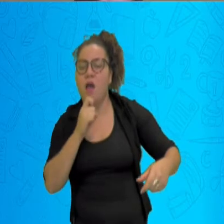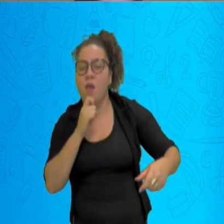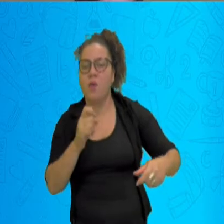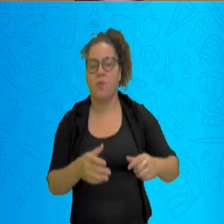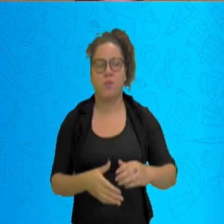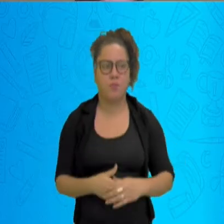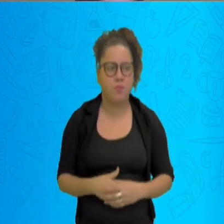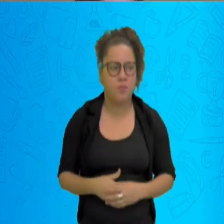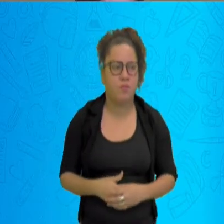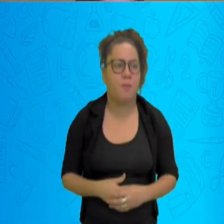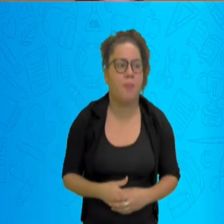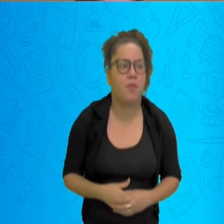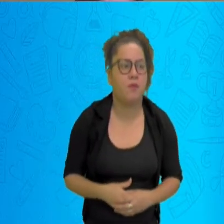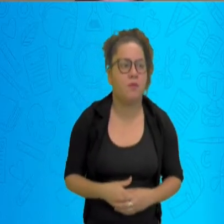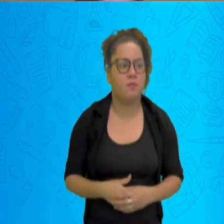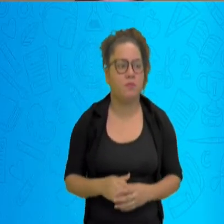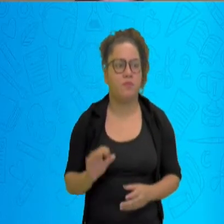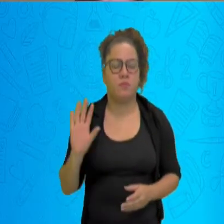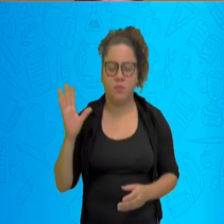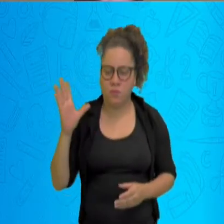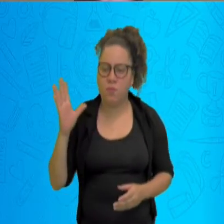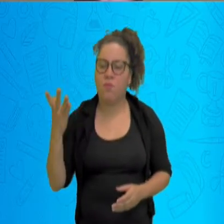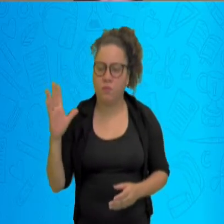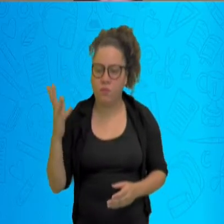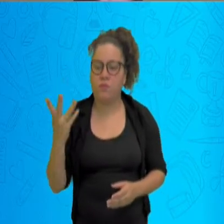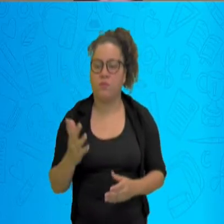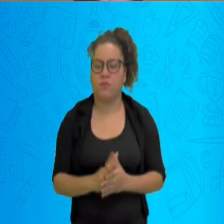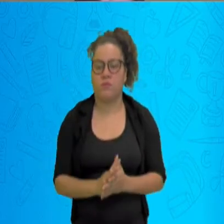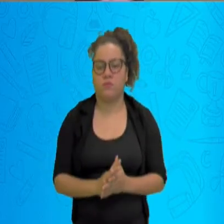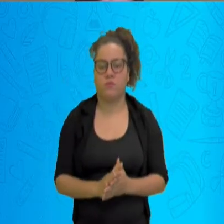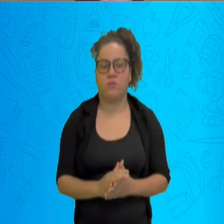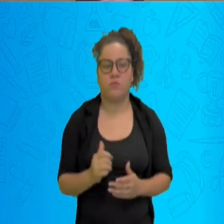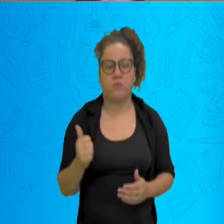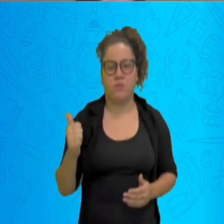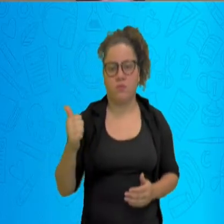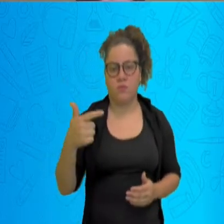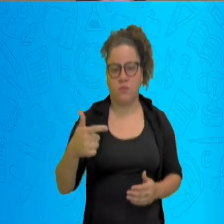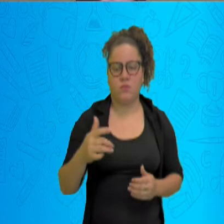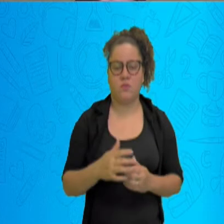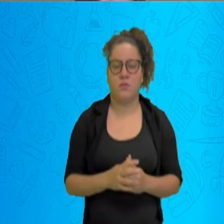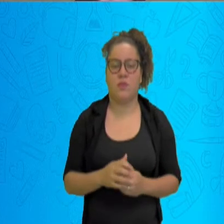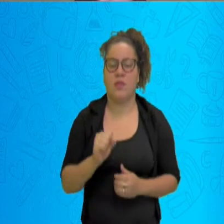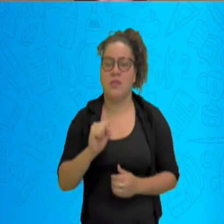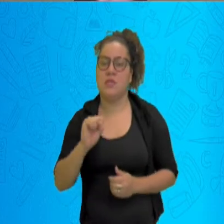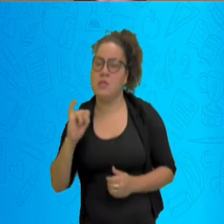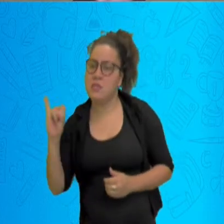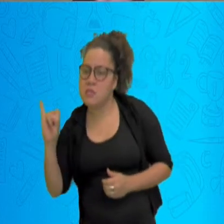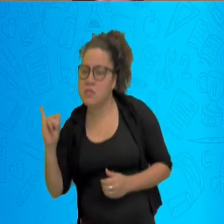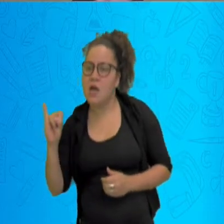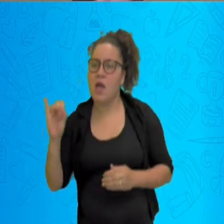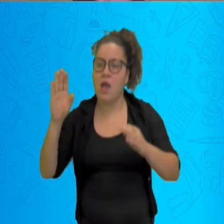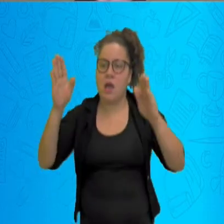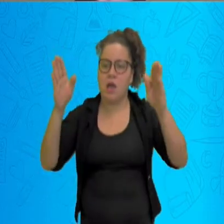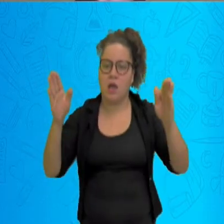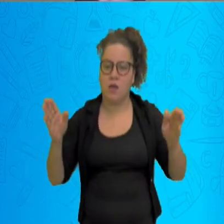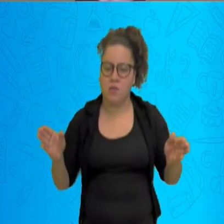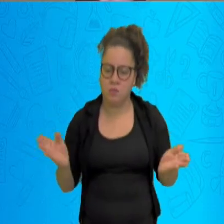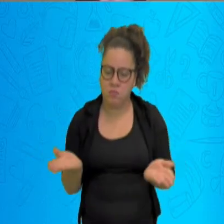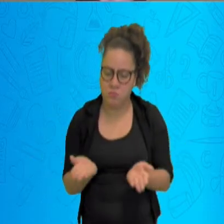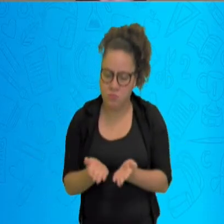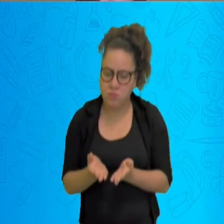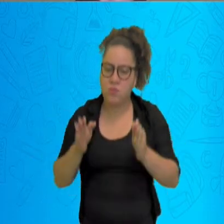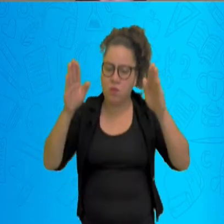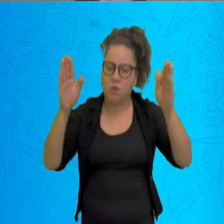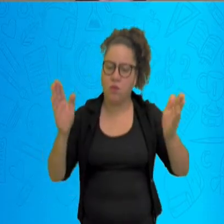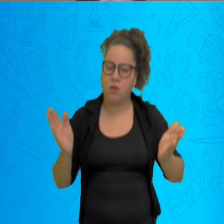congelar, ela vai ficar em forma de 12 cubos. Se você coloca uma vasilha maior para